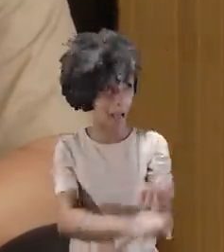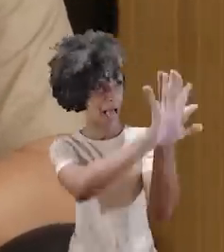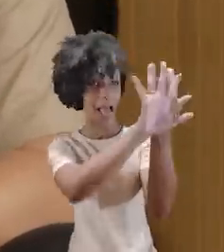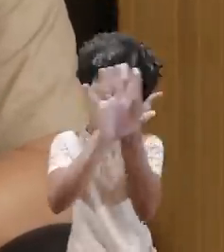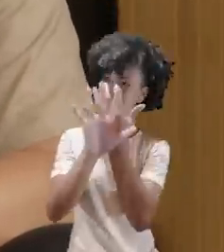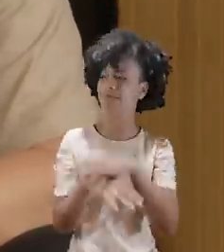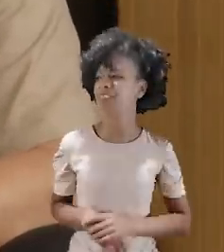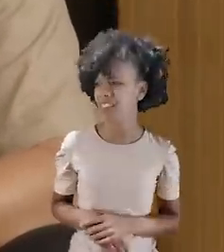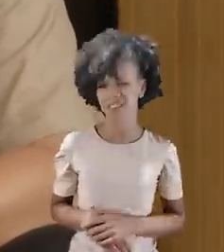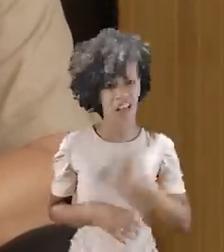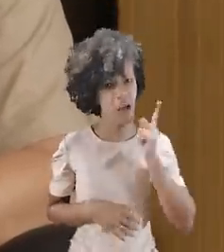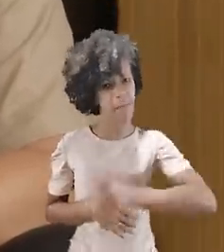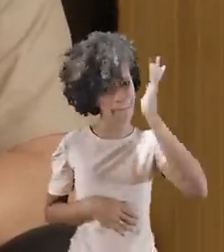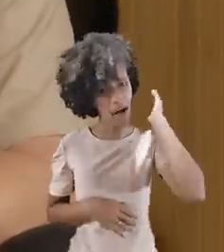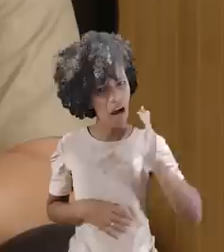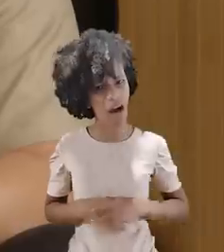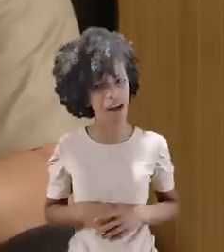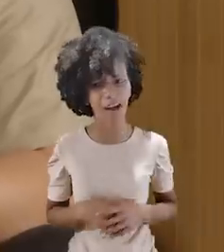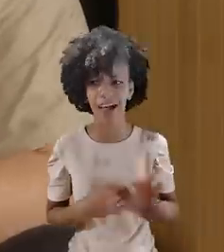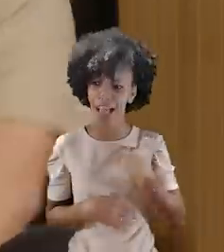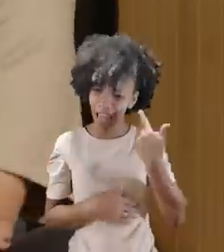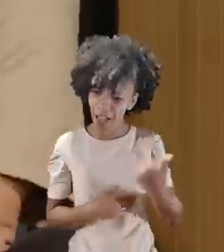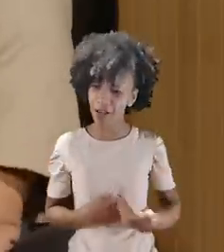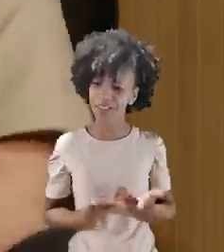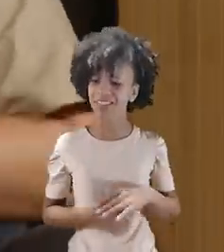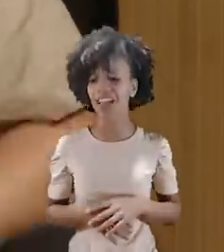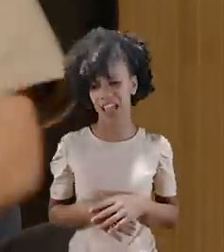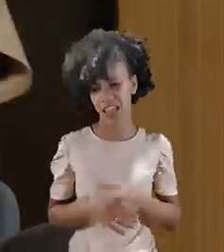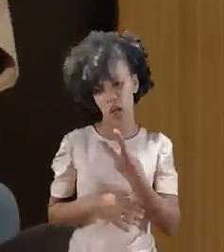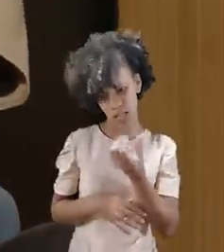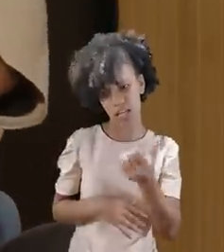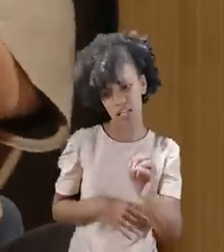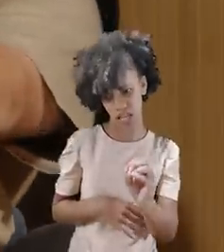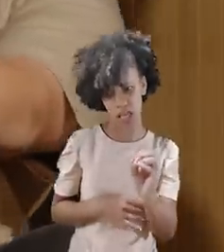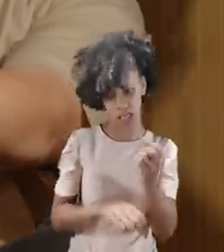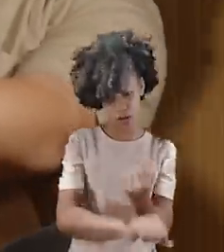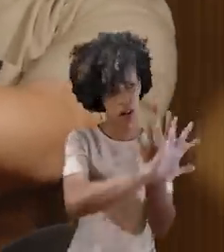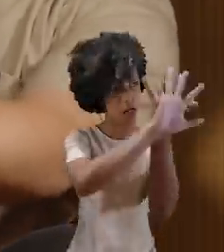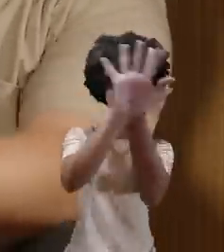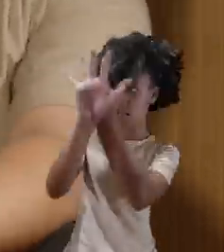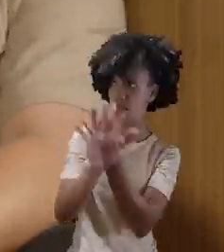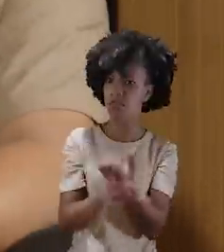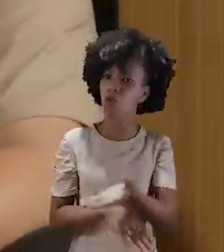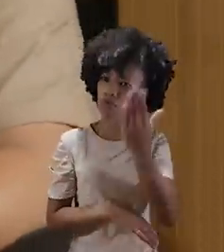isso é mandado ver mano eu entrei na roda ele for mandar um presentão um